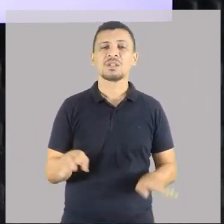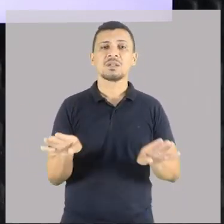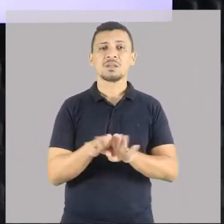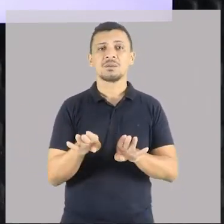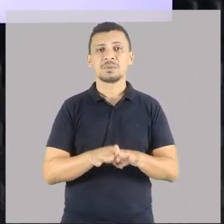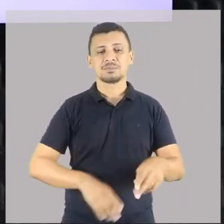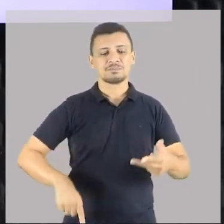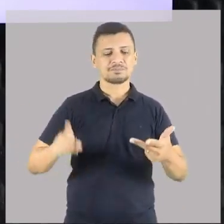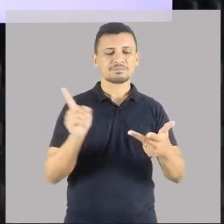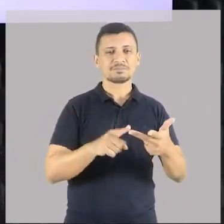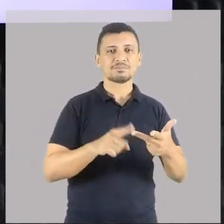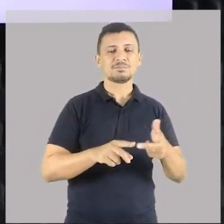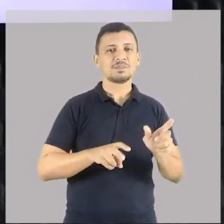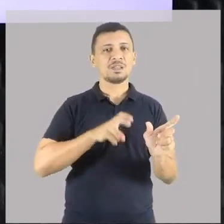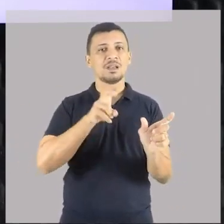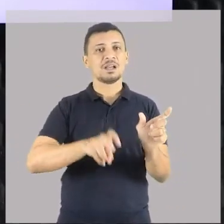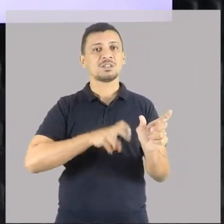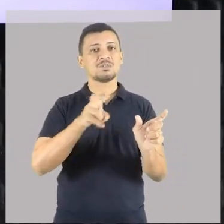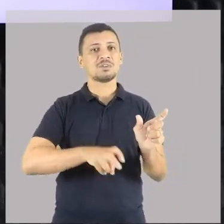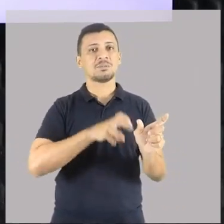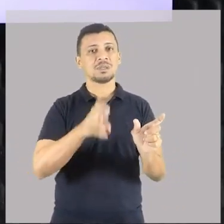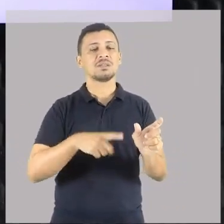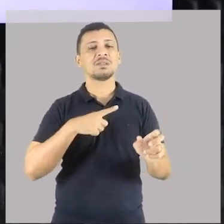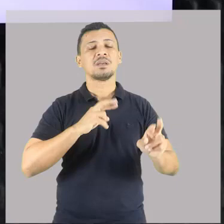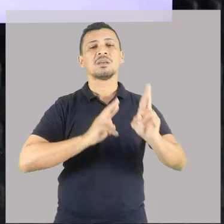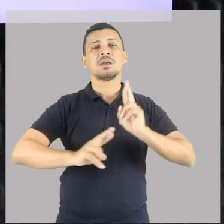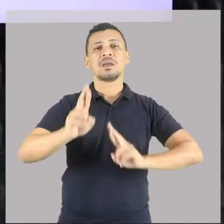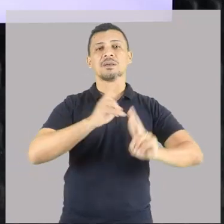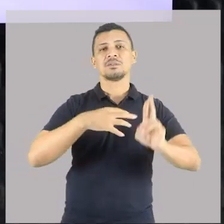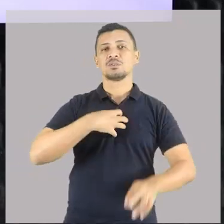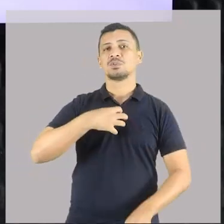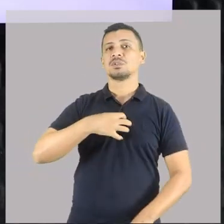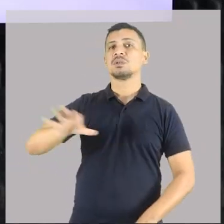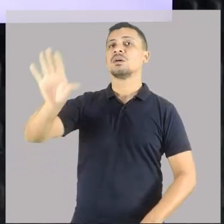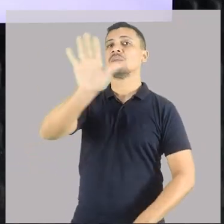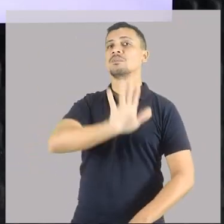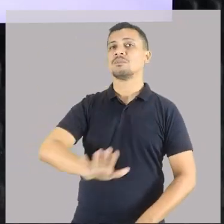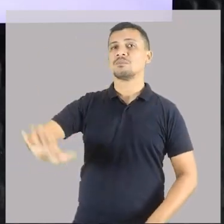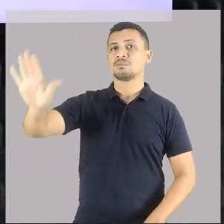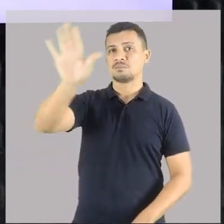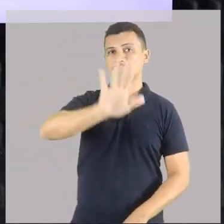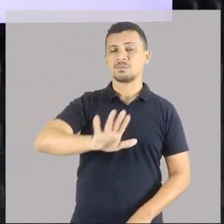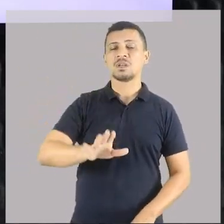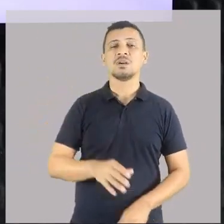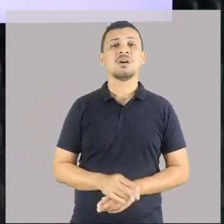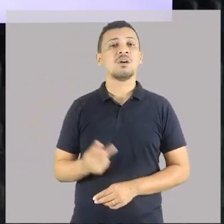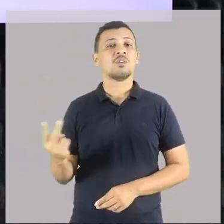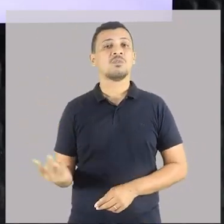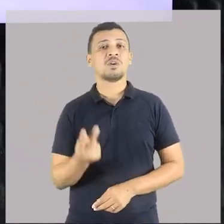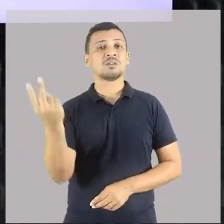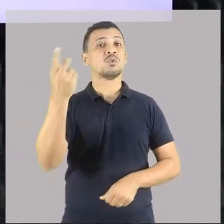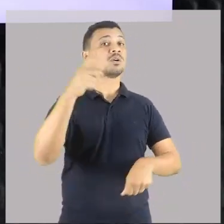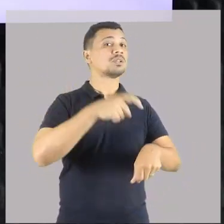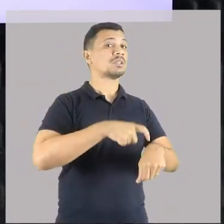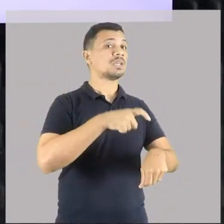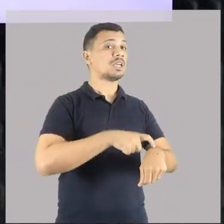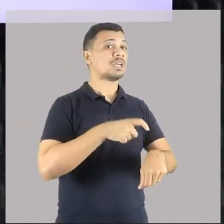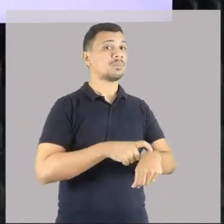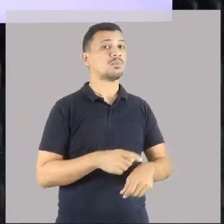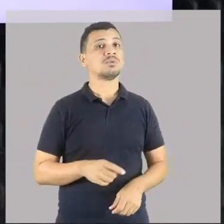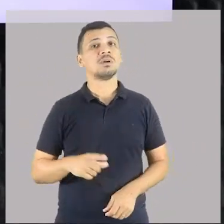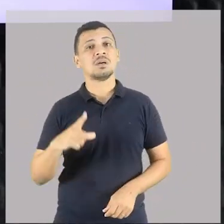as adverbiais, que estabelecem relações semânticas, certo? Estabelecendo valores de tempo, valor